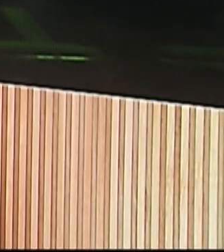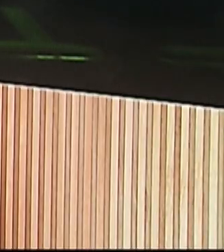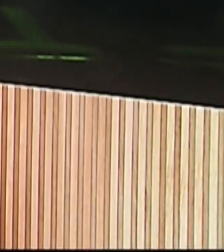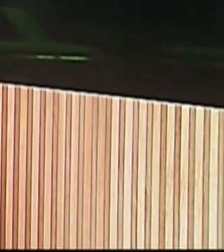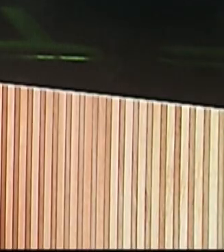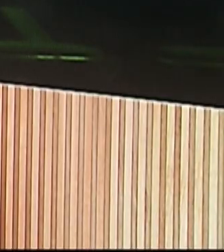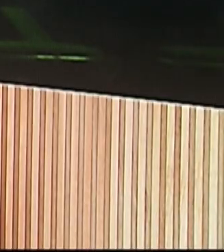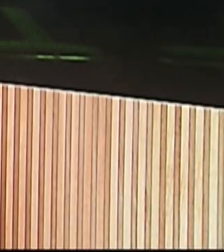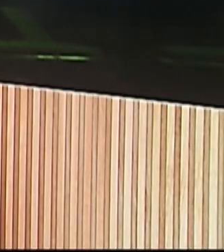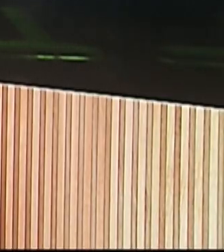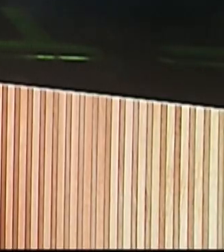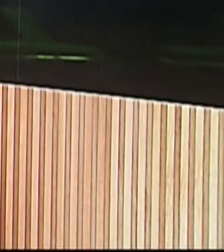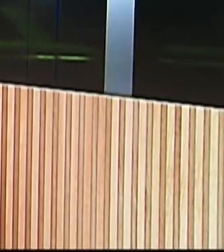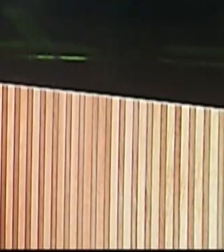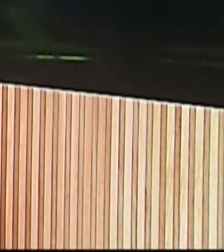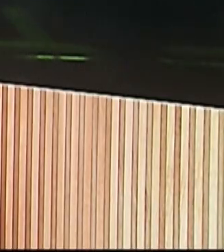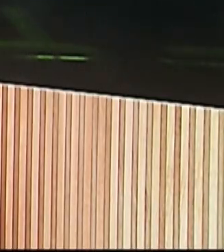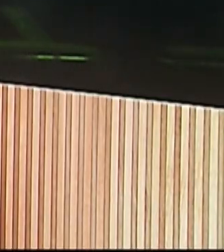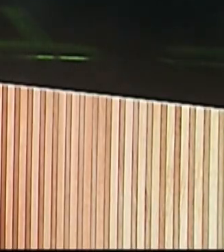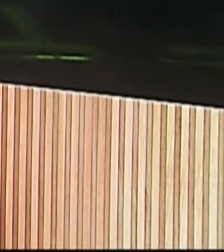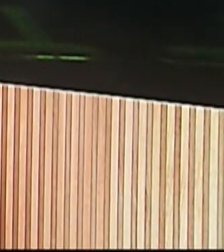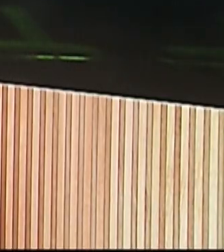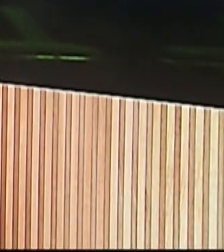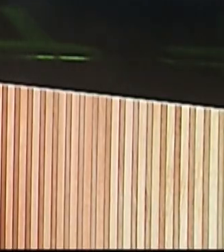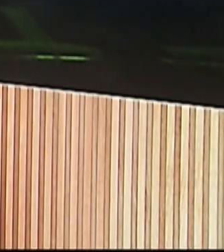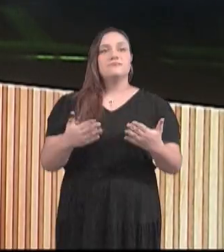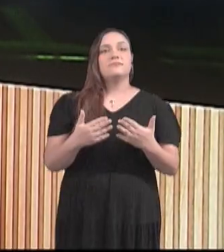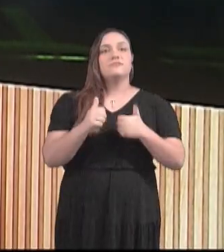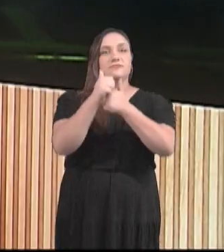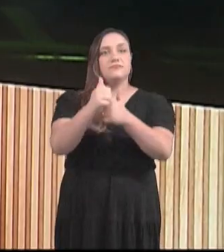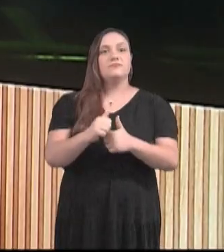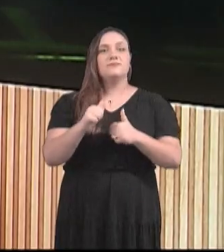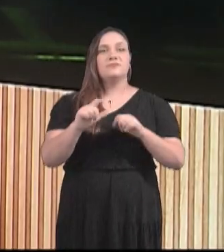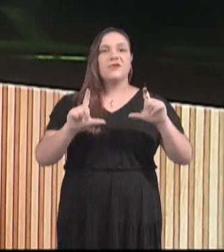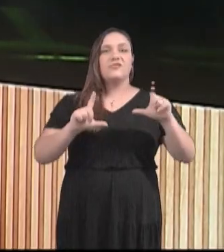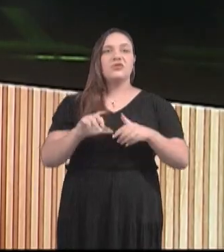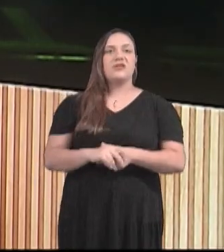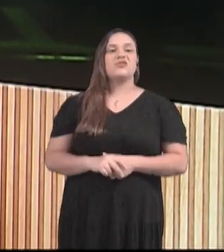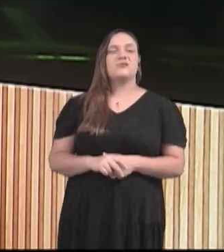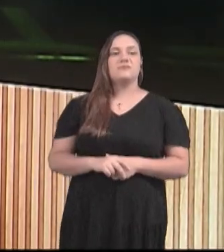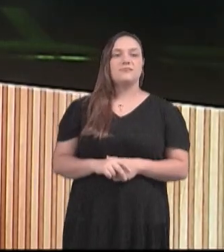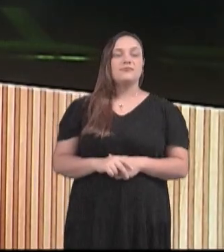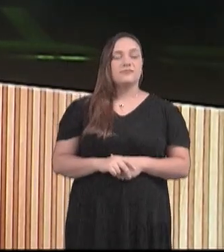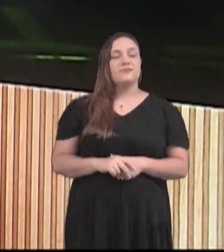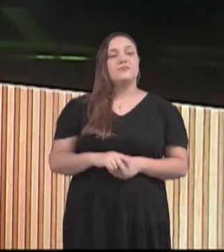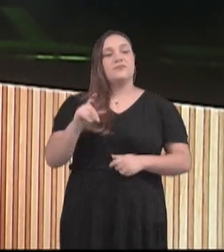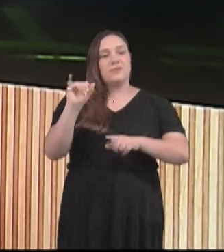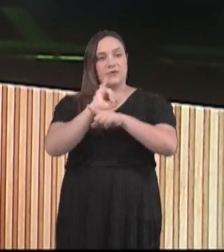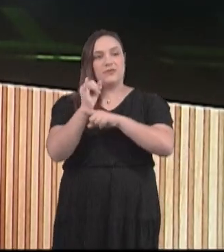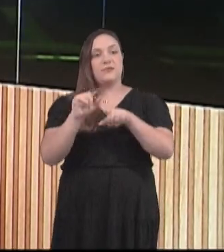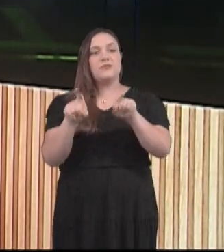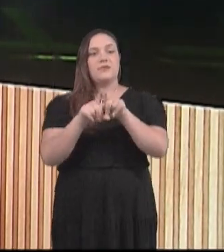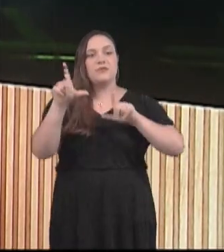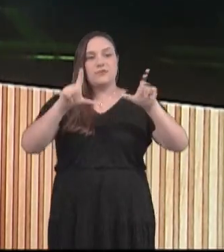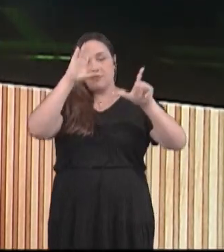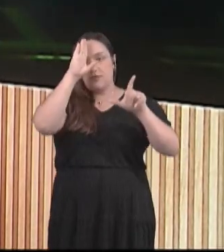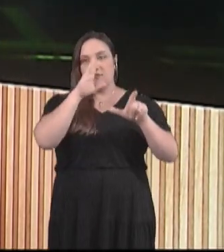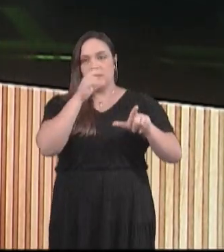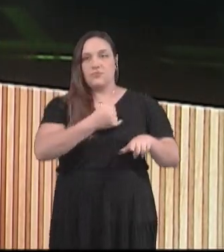Mais uma vez, muito bom dia para você e obrigado por seguir com a gente aqui na TV Alemes, pelo YouTube e também pela TV aberta